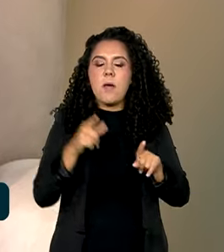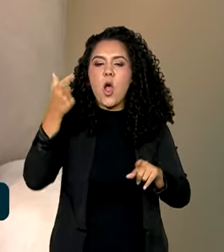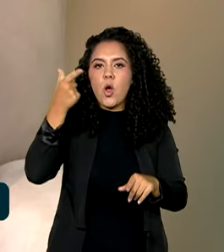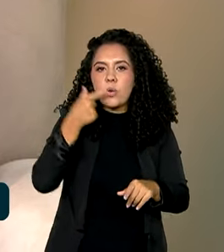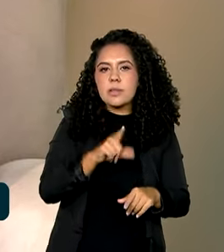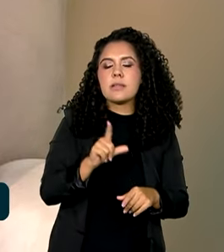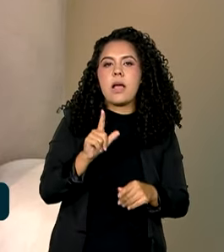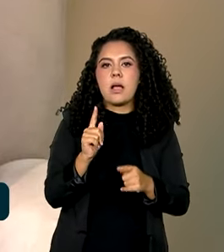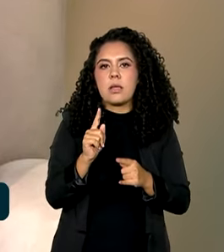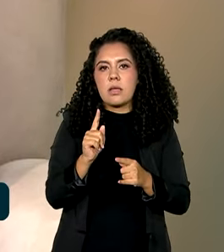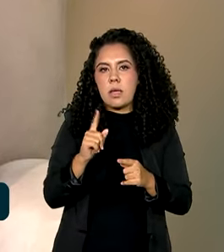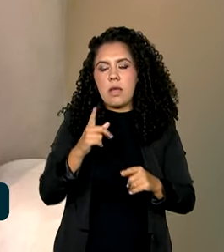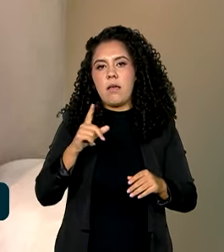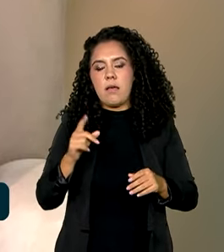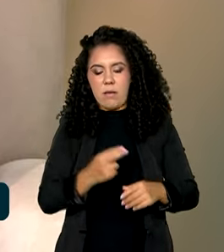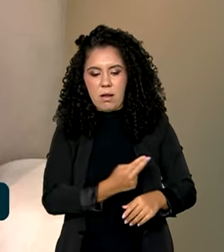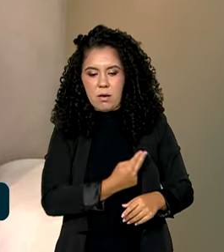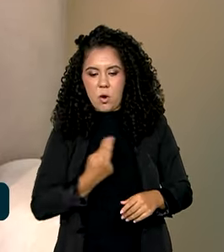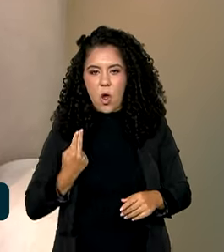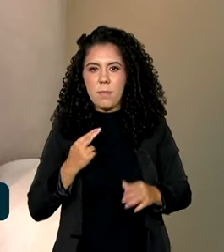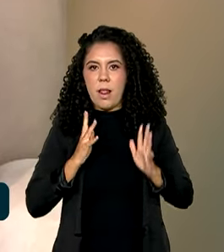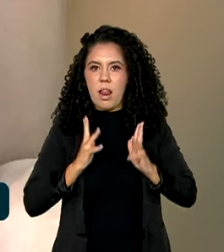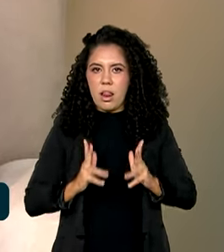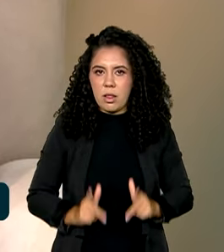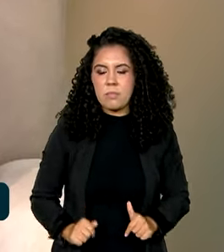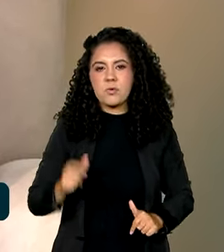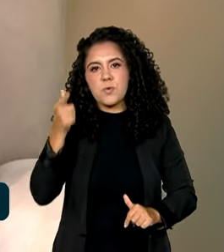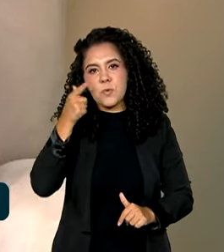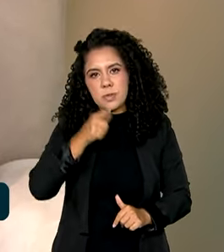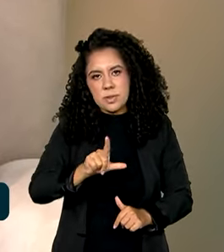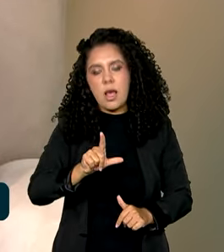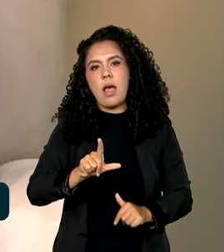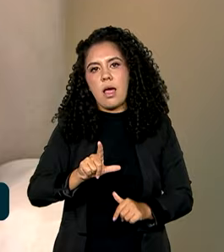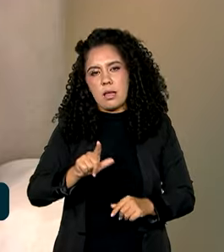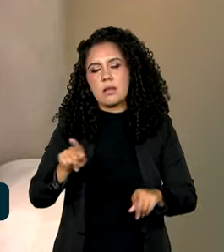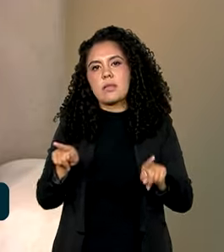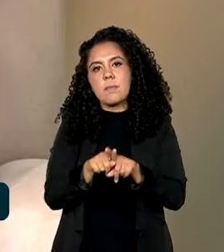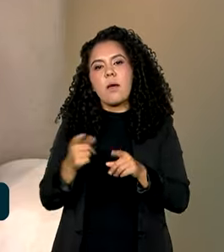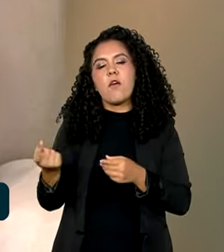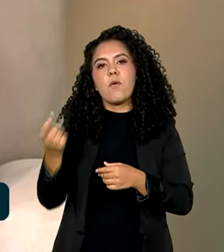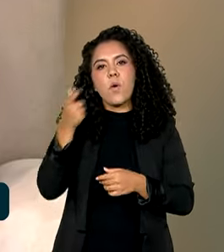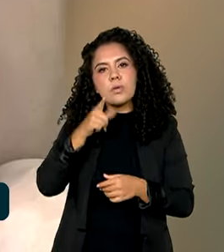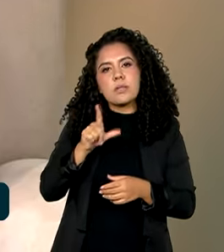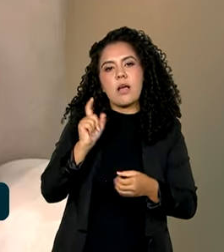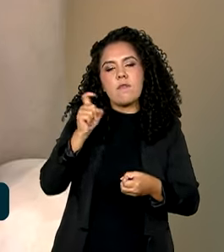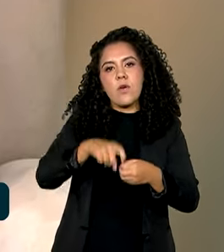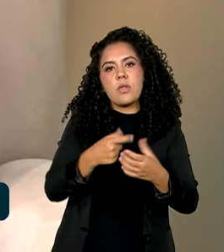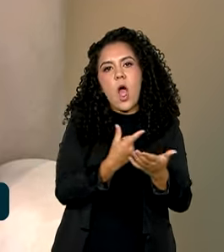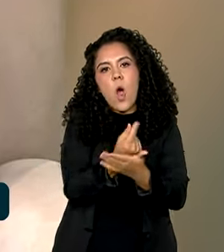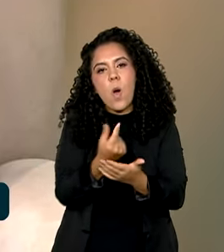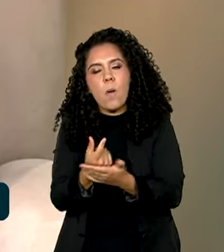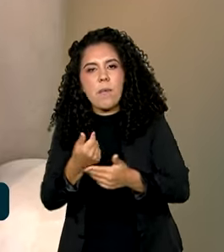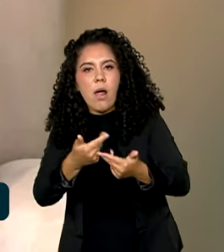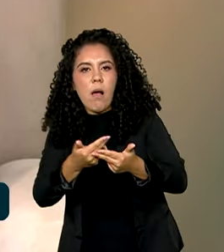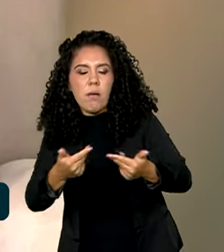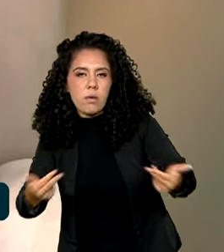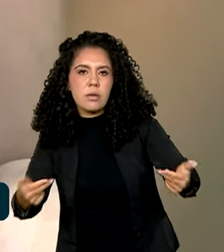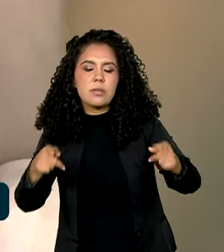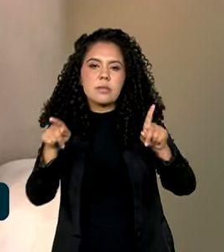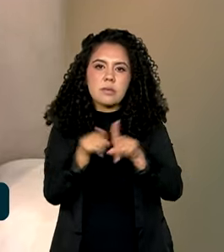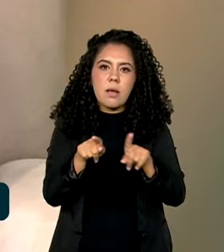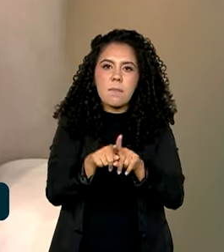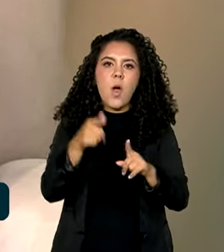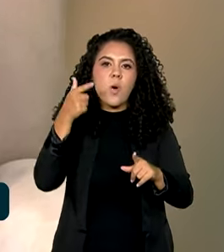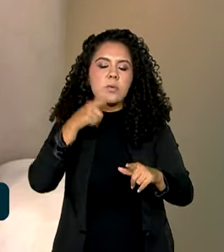restrição ao seu nome, volta a tomar crédito e com isso ele pode recuperar a sua dignidade. O credor, por sua vez, ele consegue, né, botar um